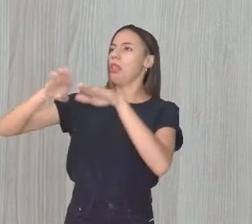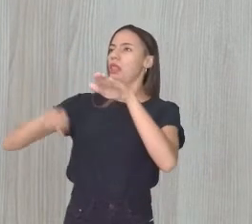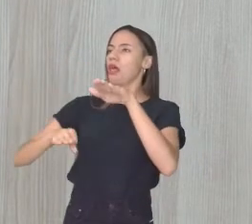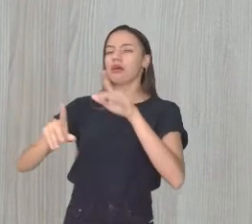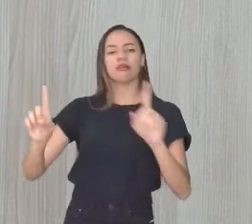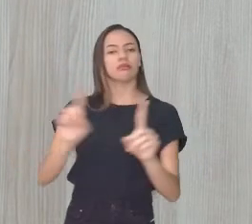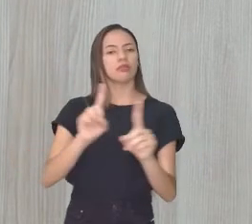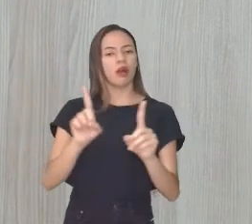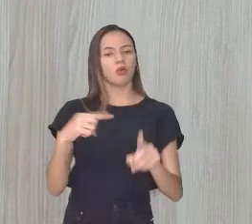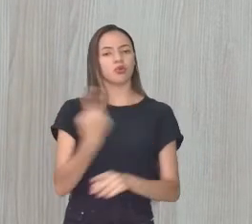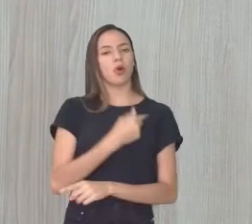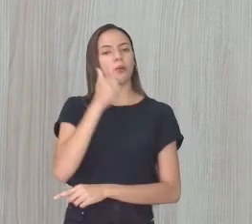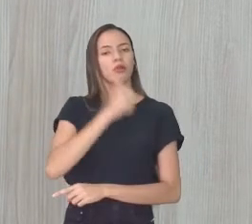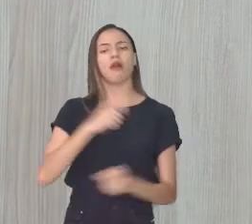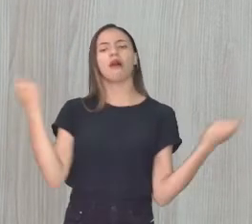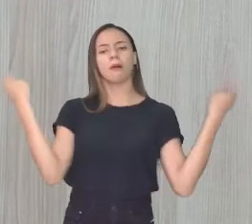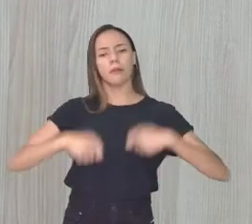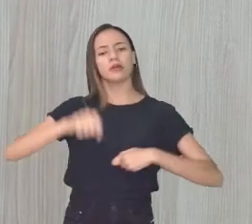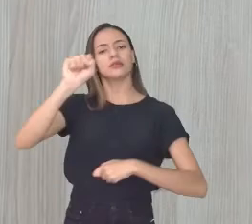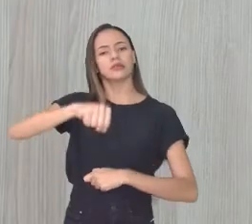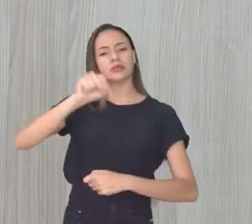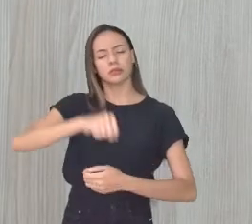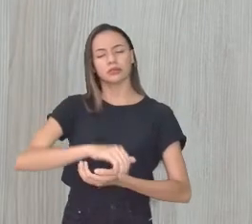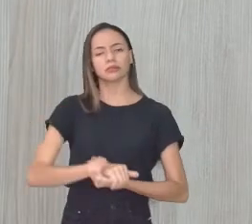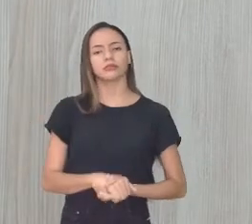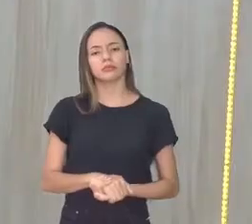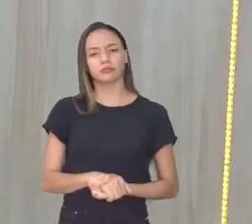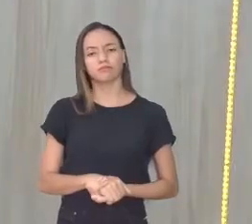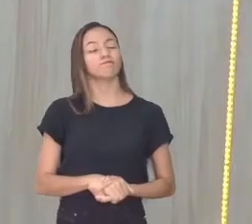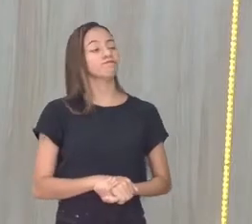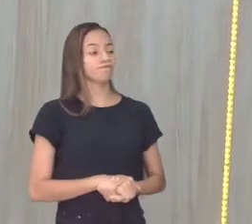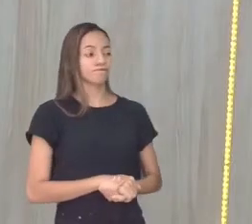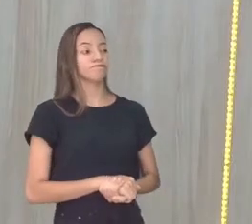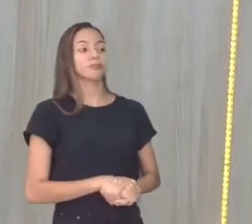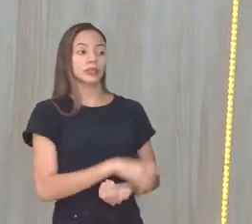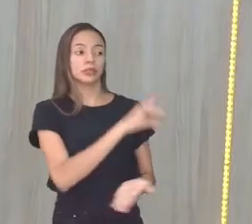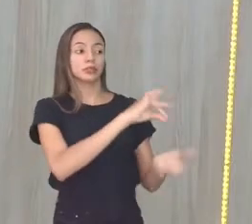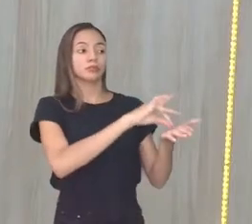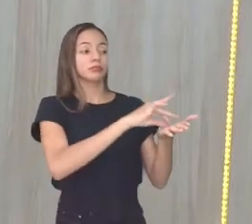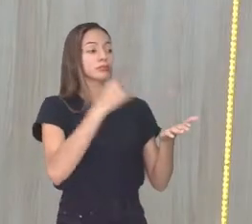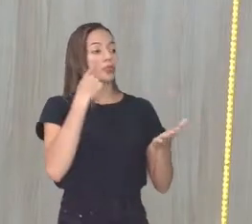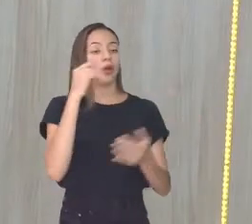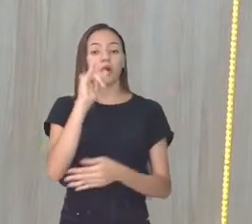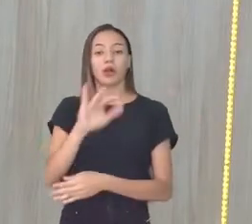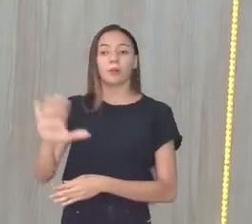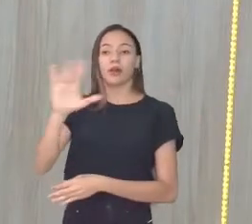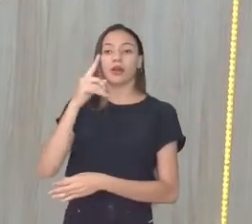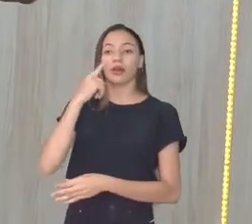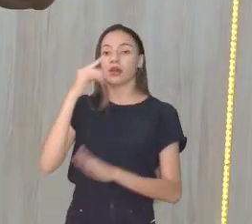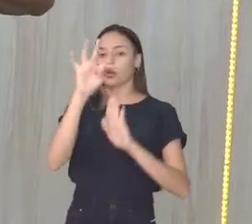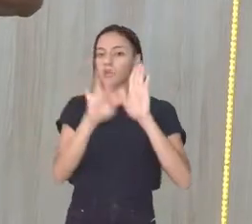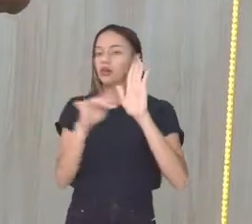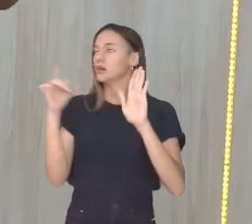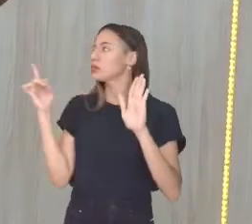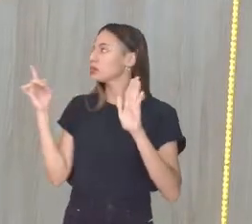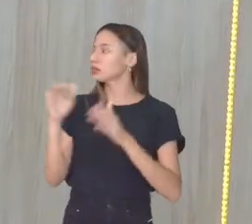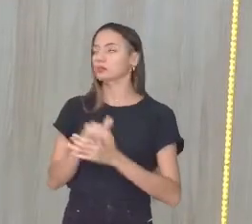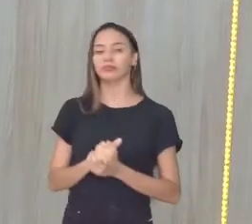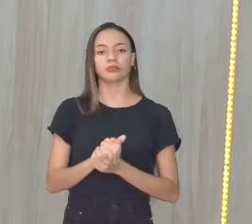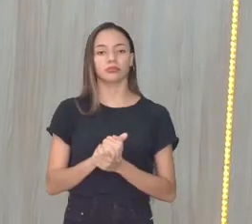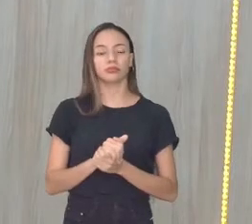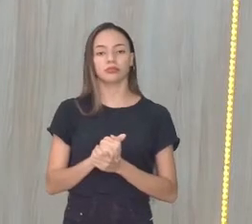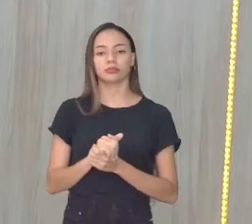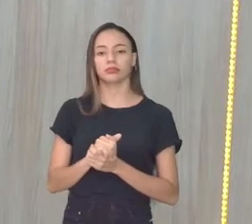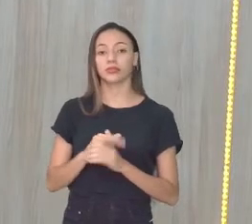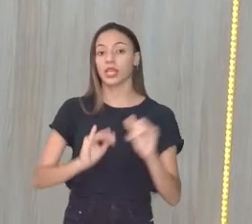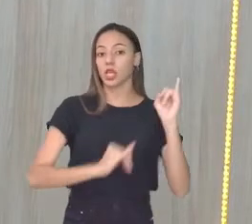somos capazes sim. Beleza. Né? Então aí eu trago nesse texto aí, ó, da imagem, que o crescimento da